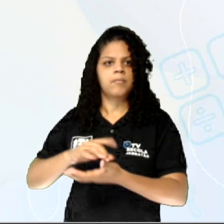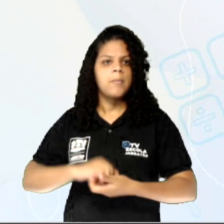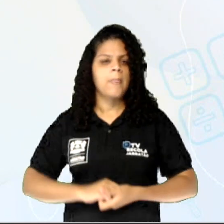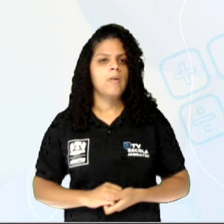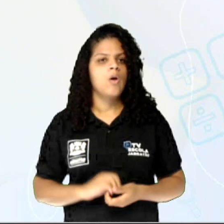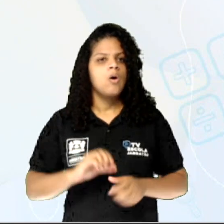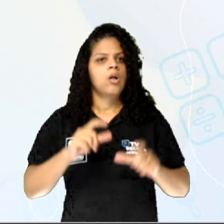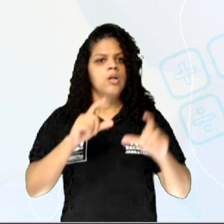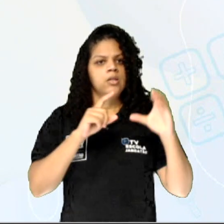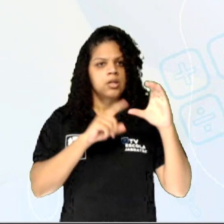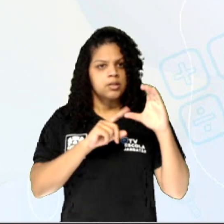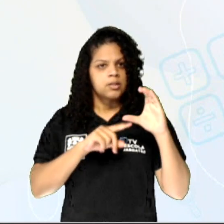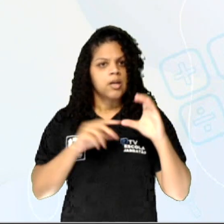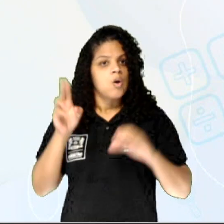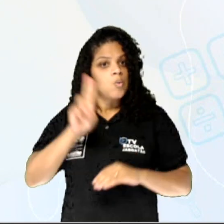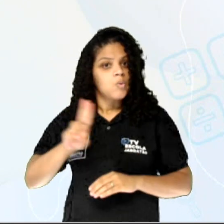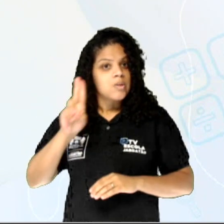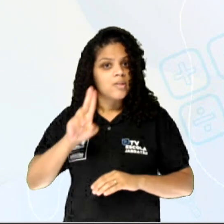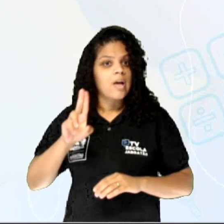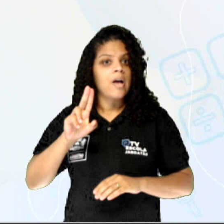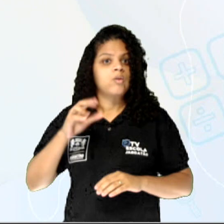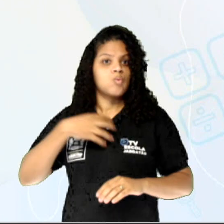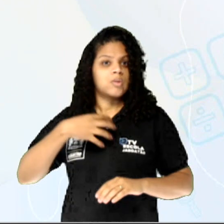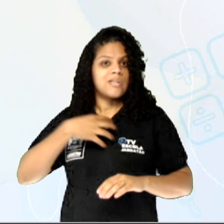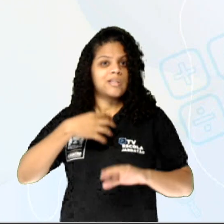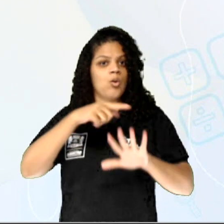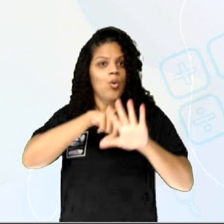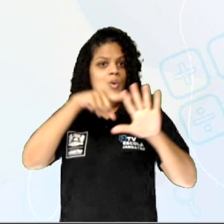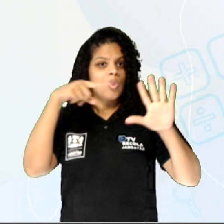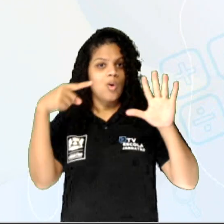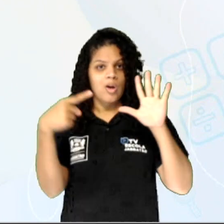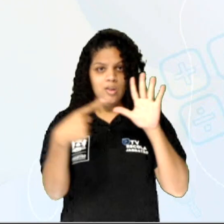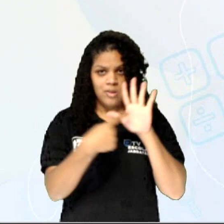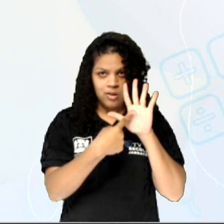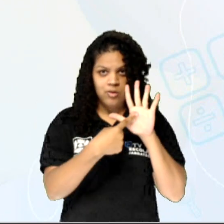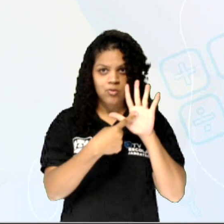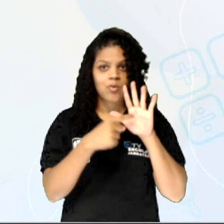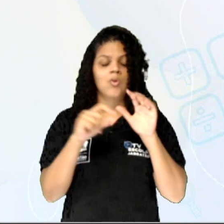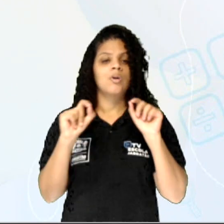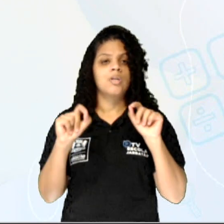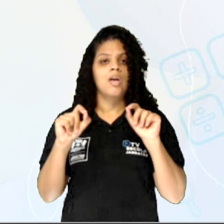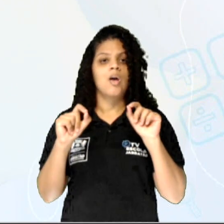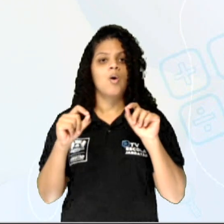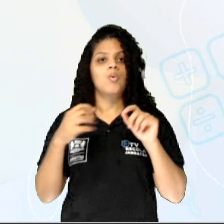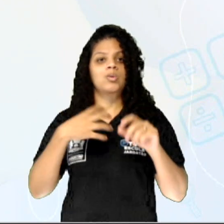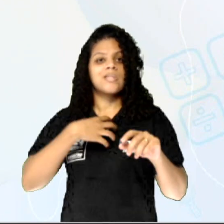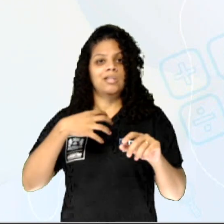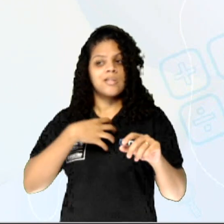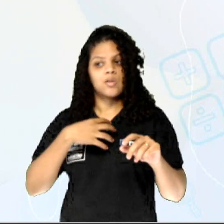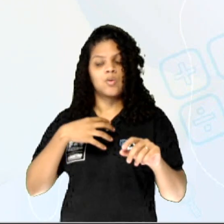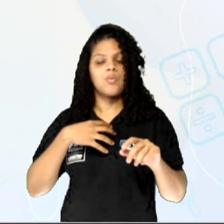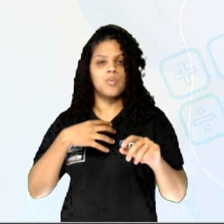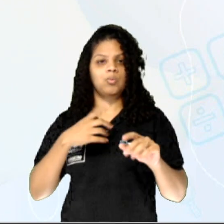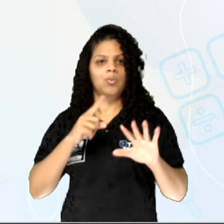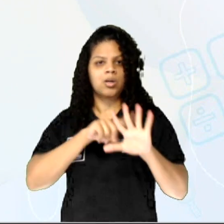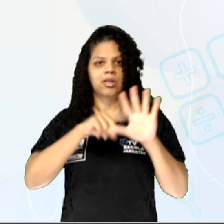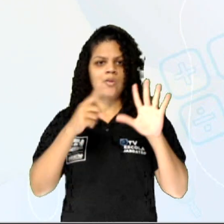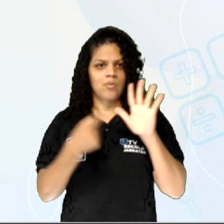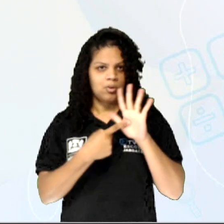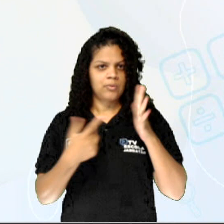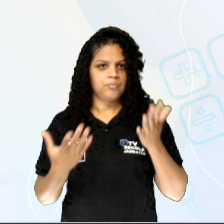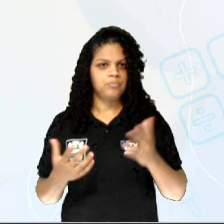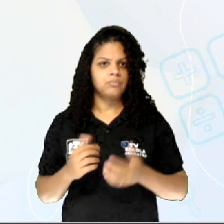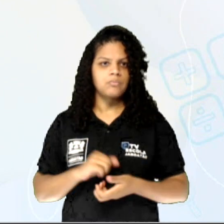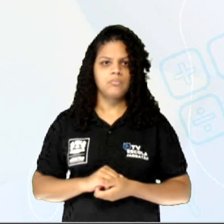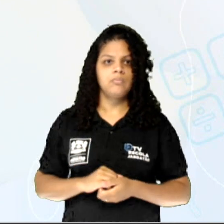C, foi usada em sentido conotativo, ou seja, o sentido figurado, Letra D, ilustra